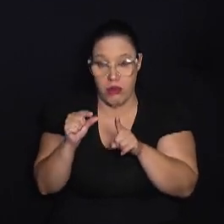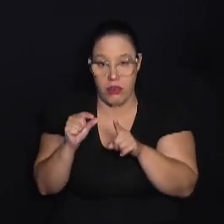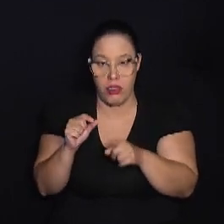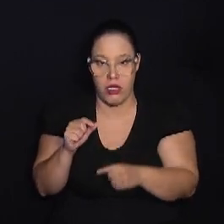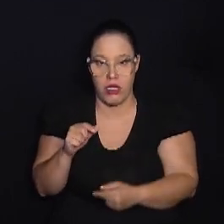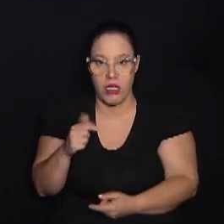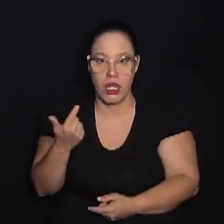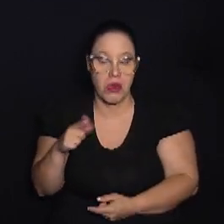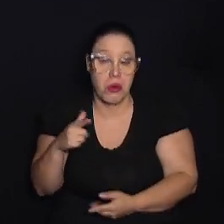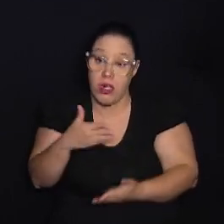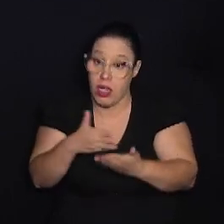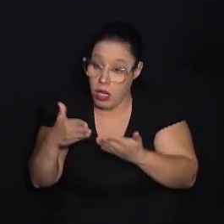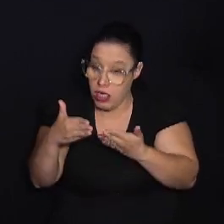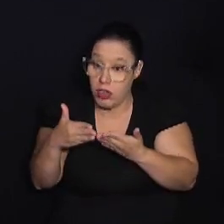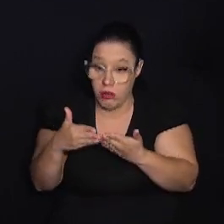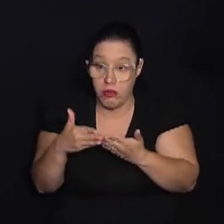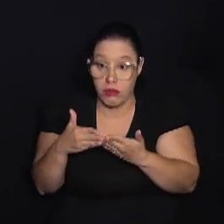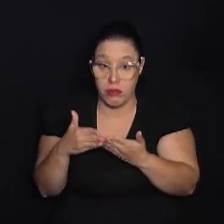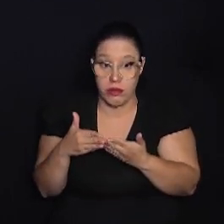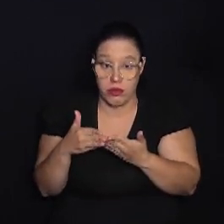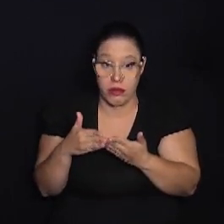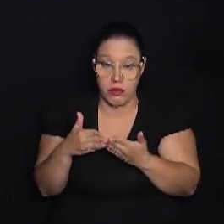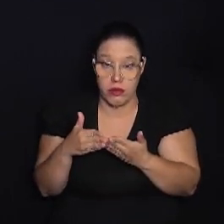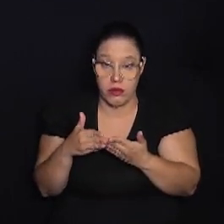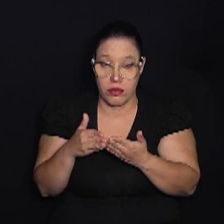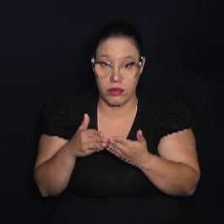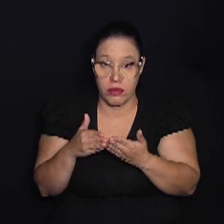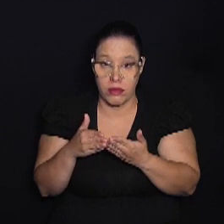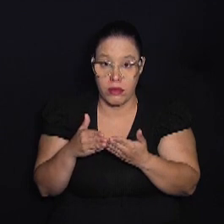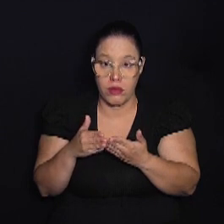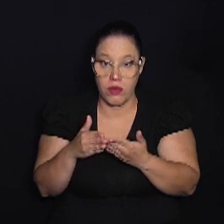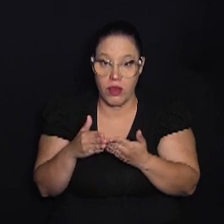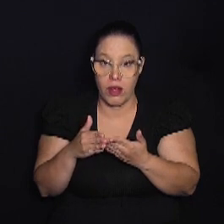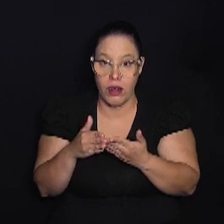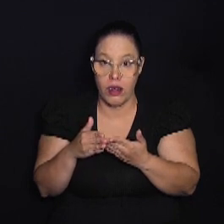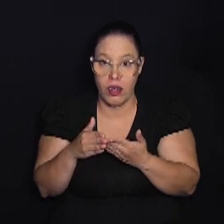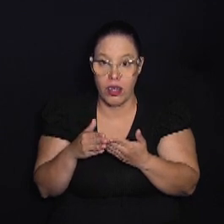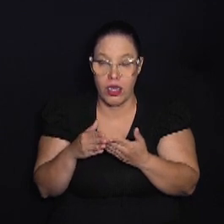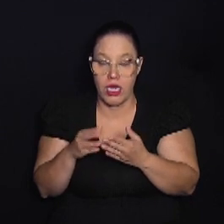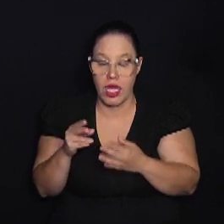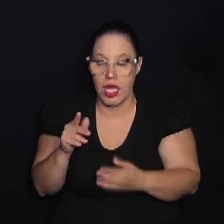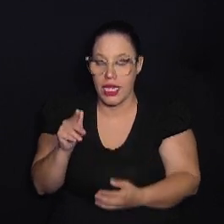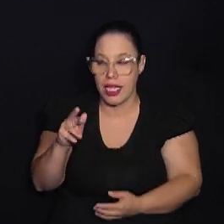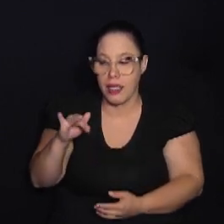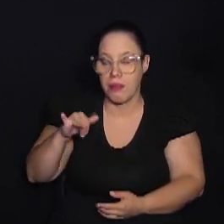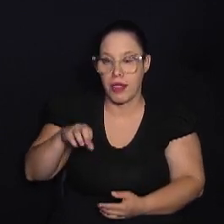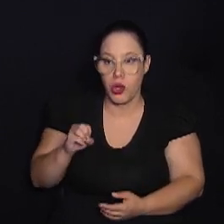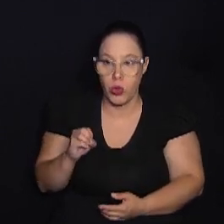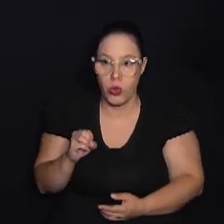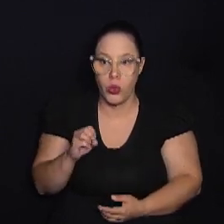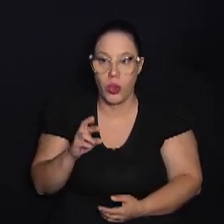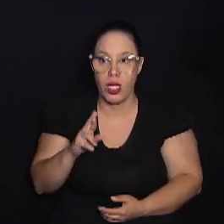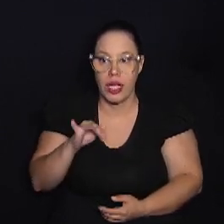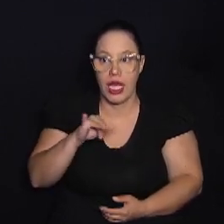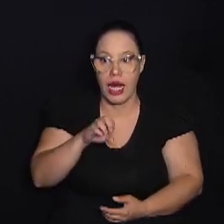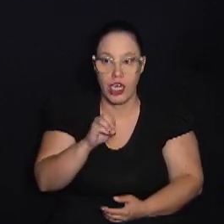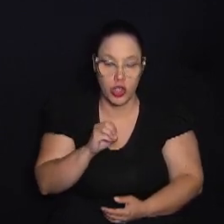precisar chegar lá, né? Existe também alguns pacientes que a gente vai tratar com quimio e radioterapia. Então, tudo depende